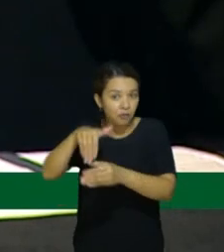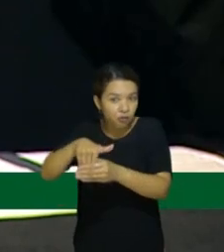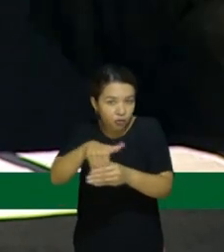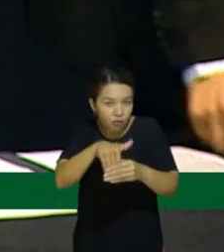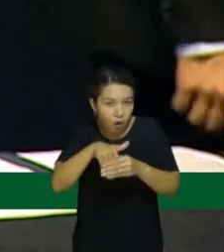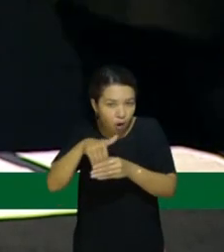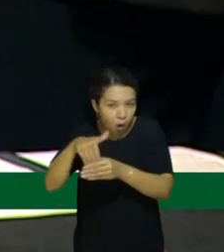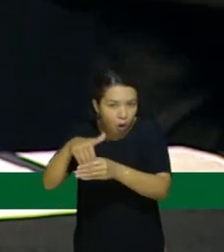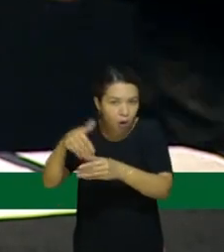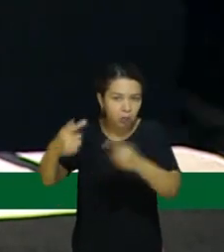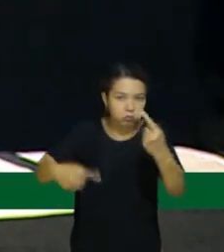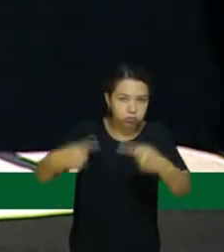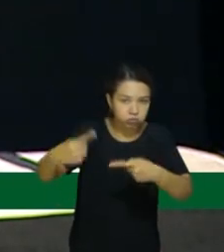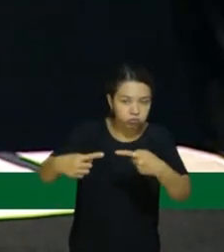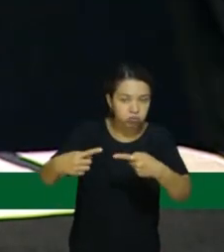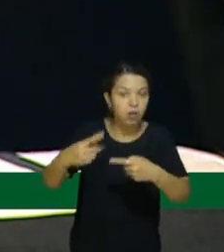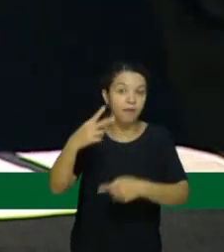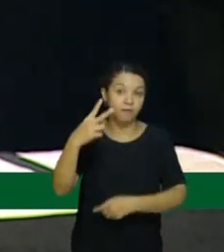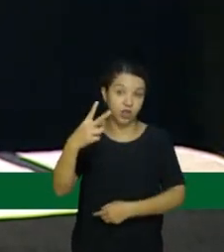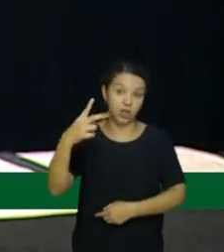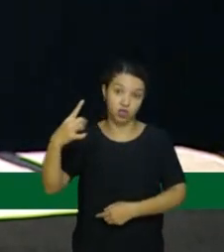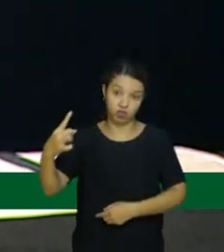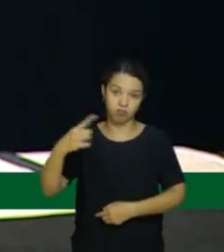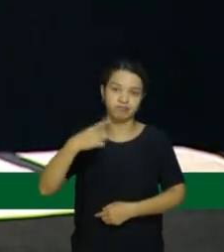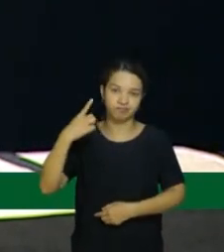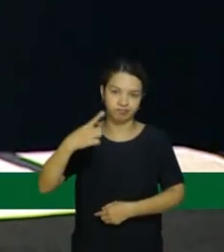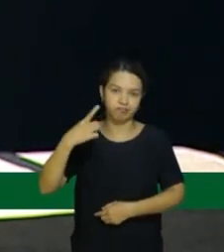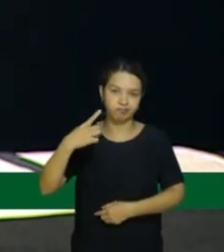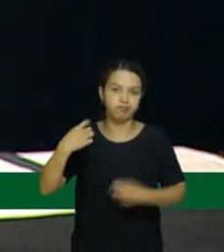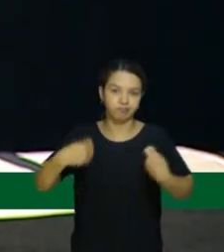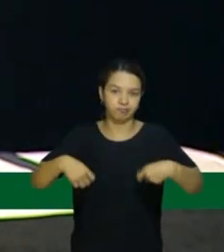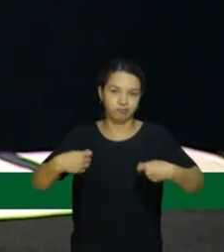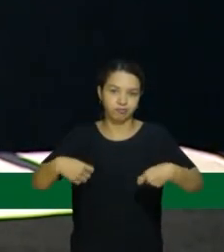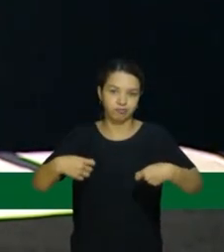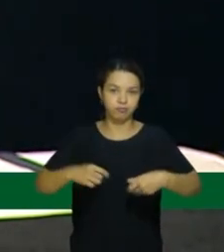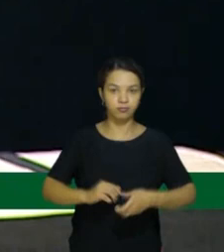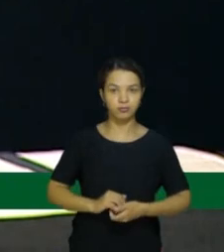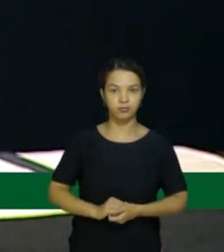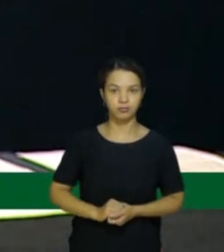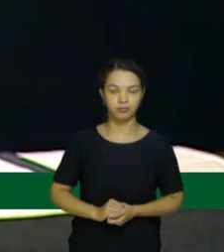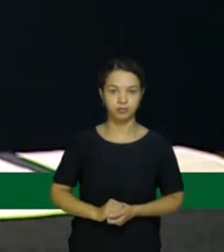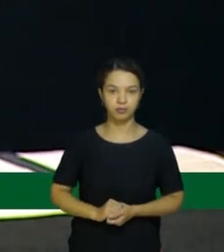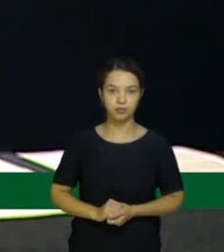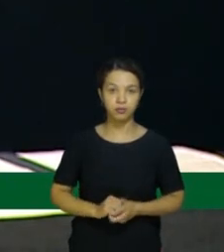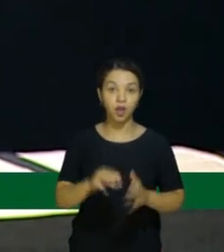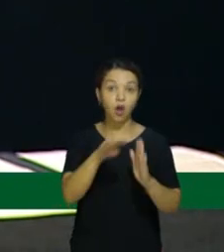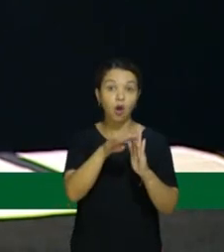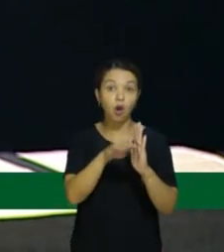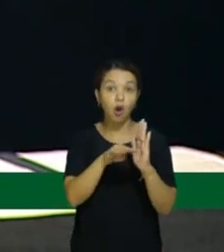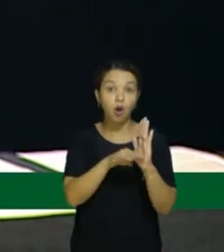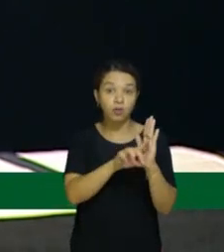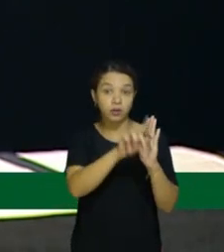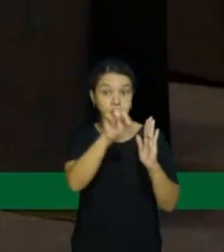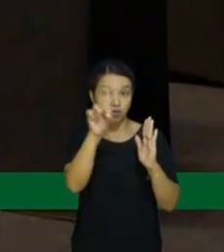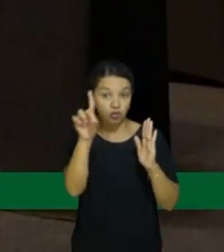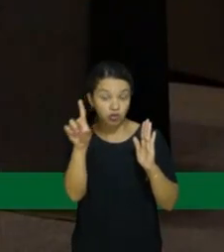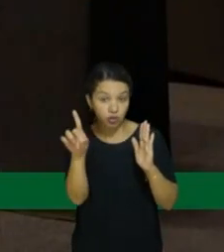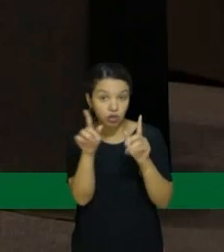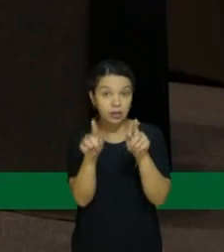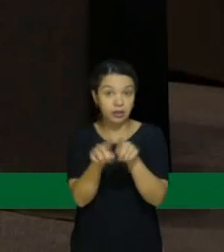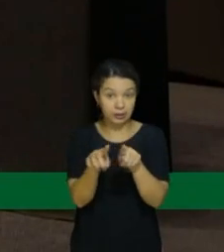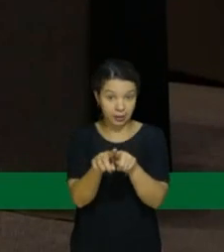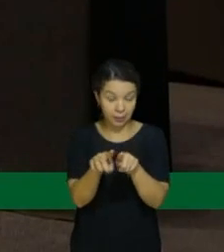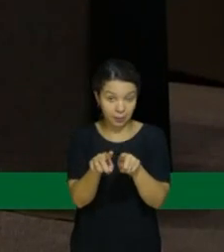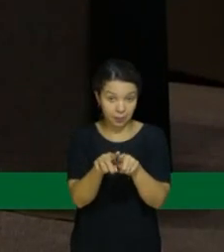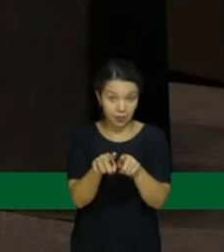qurio mínimo que são 21 deputados ordem do dia e expediente são disponibilizados na